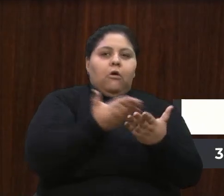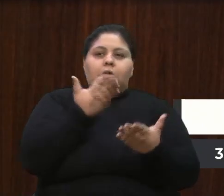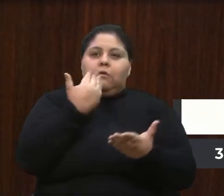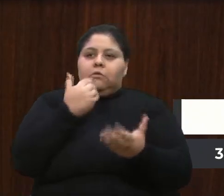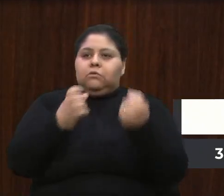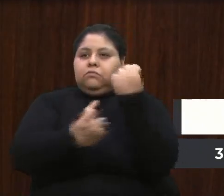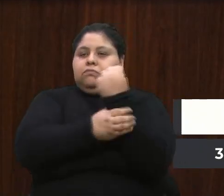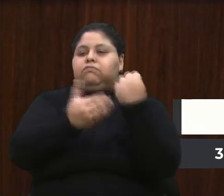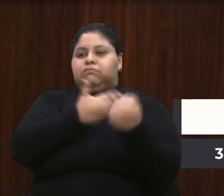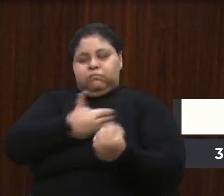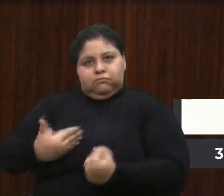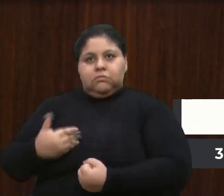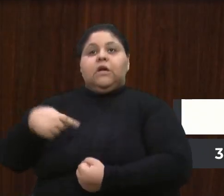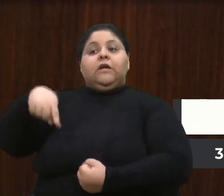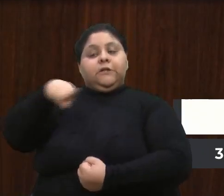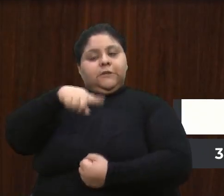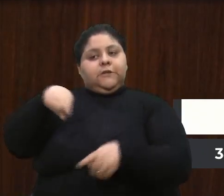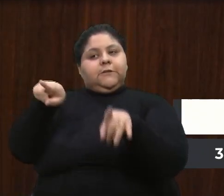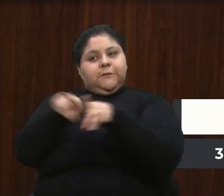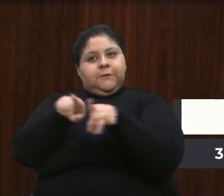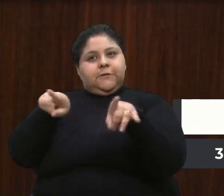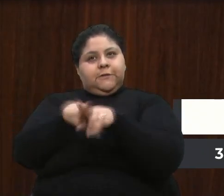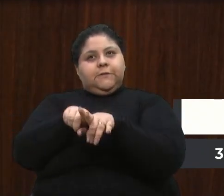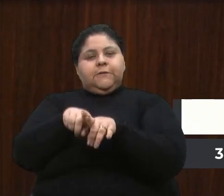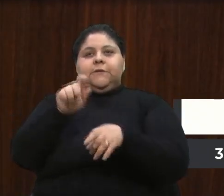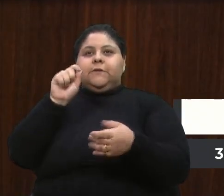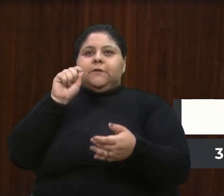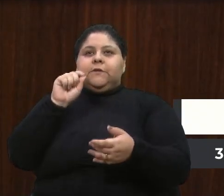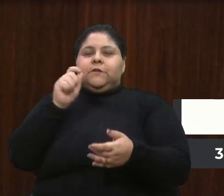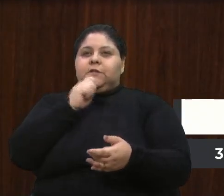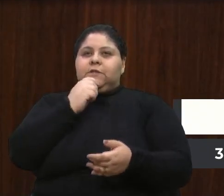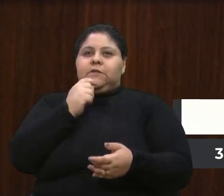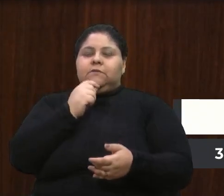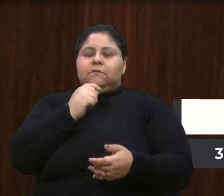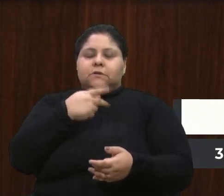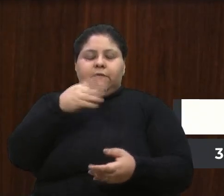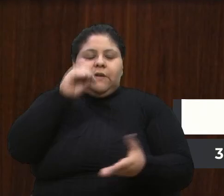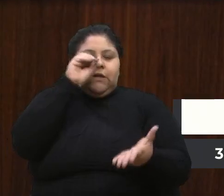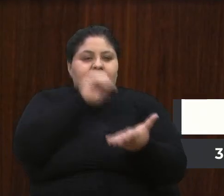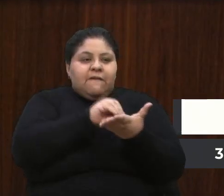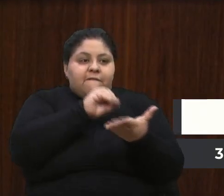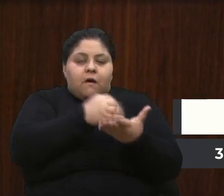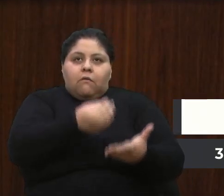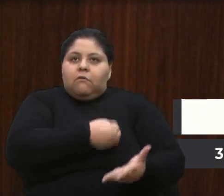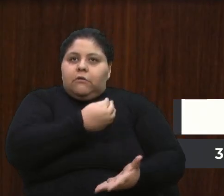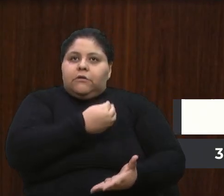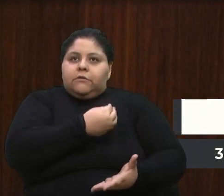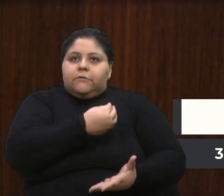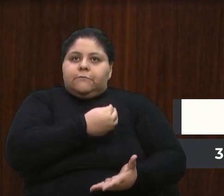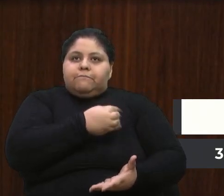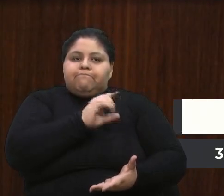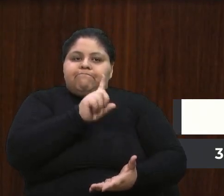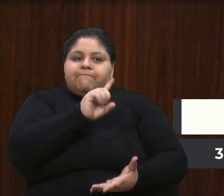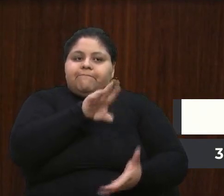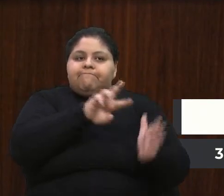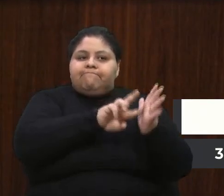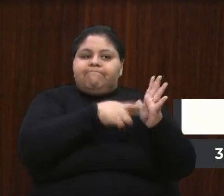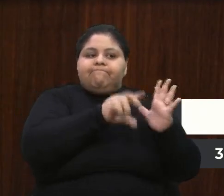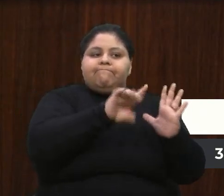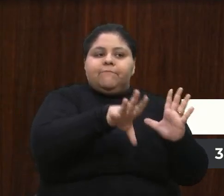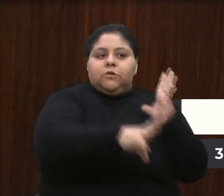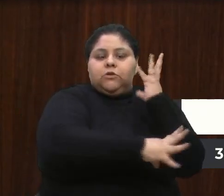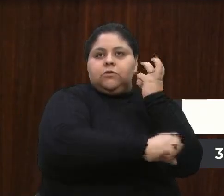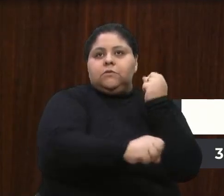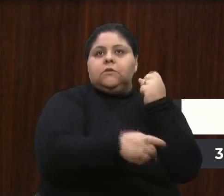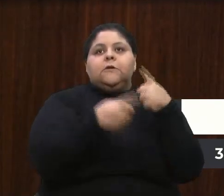pública, a gente também está falando da precarização da vida. Então, não é só o aborto que deve ser discutido. A gente deve debater